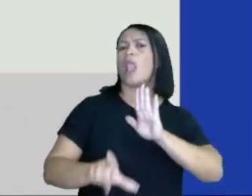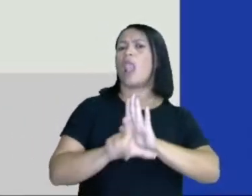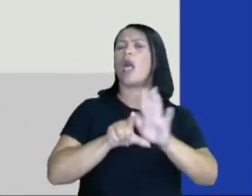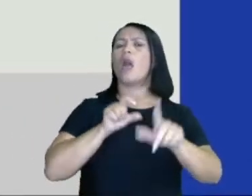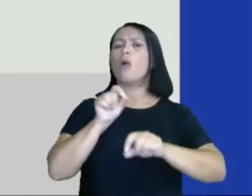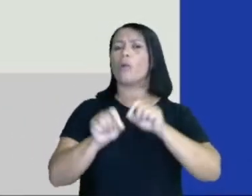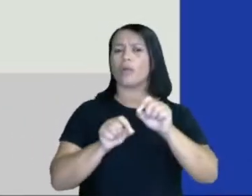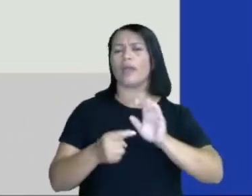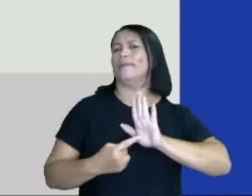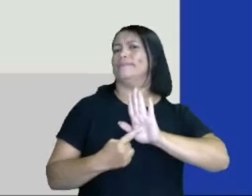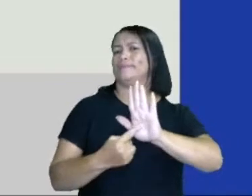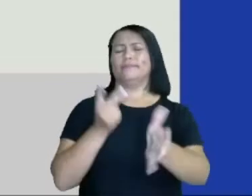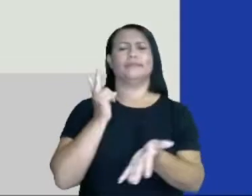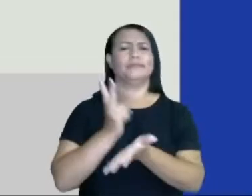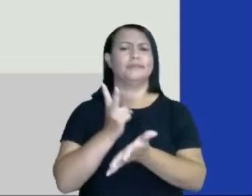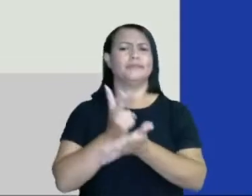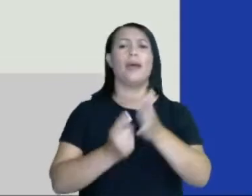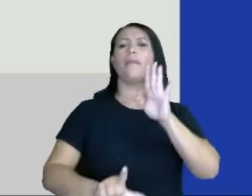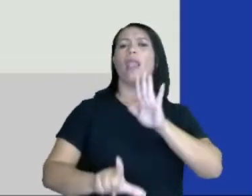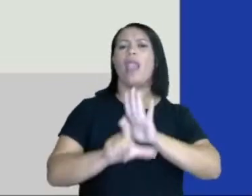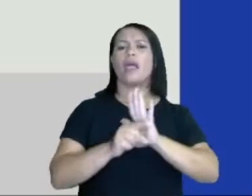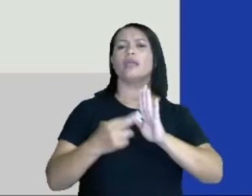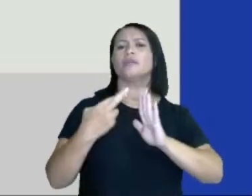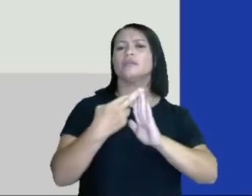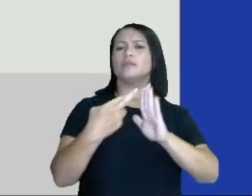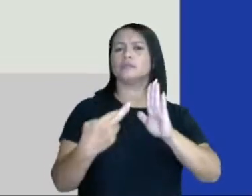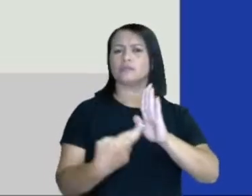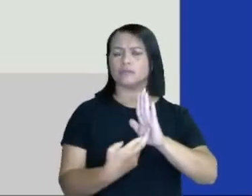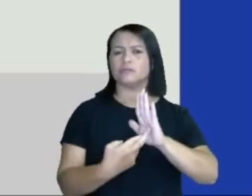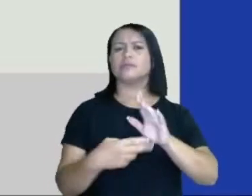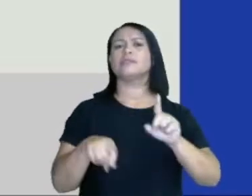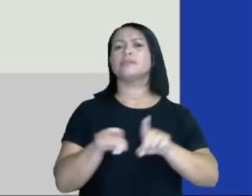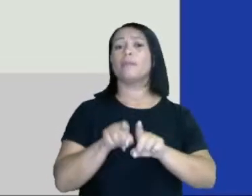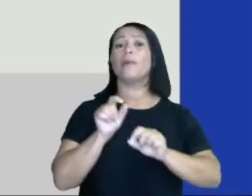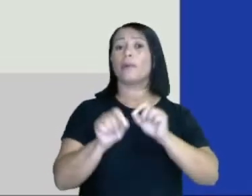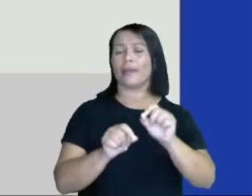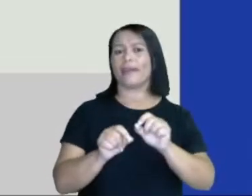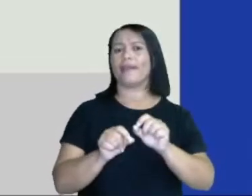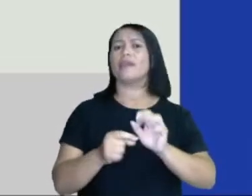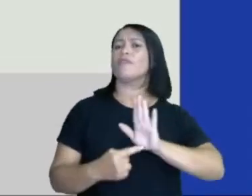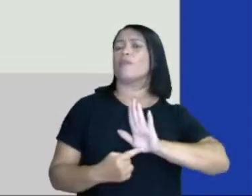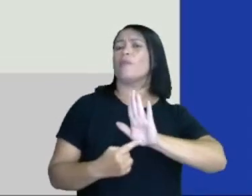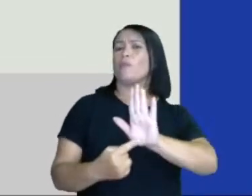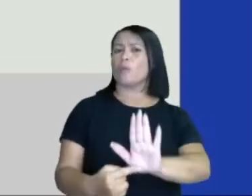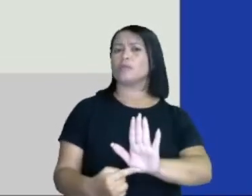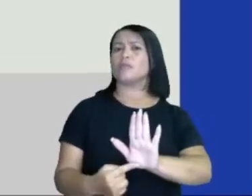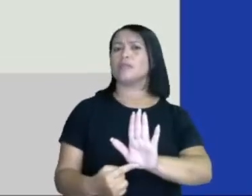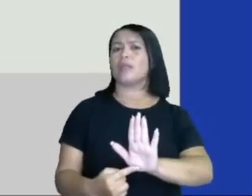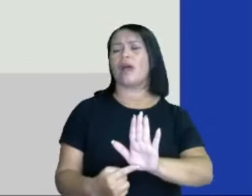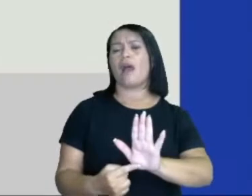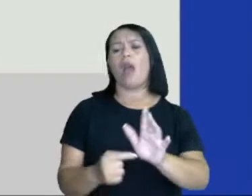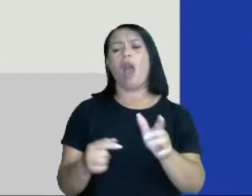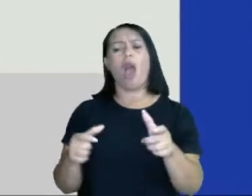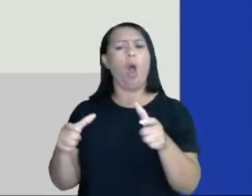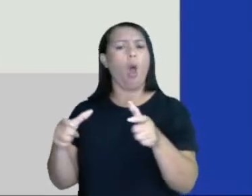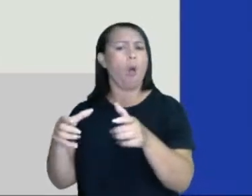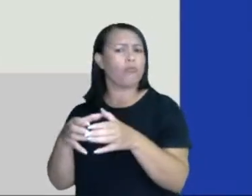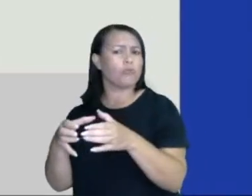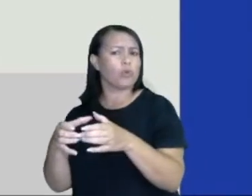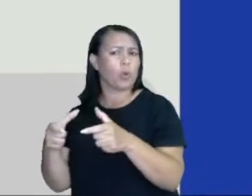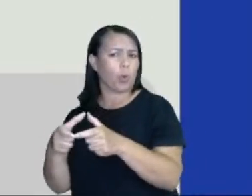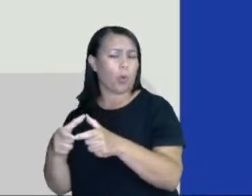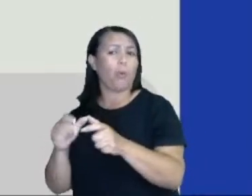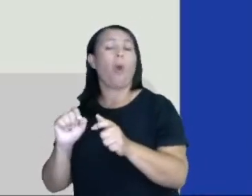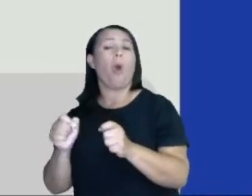sempre vão apresentar leis, normas e regras que vão ser voltadas ou a um pequeno grupo ou